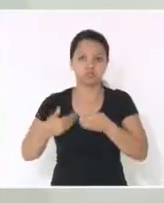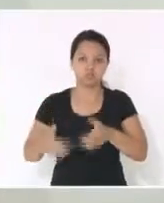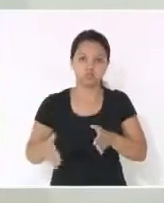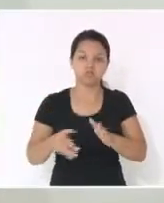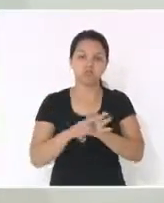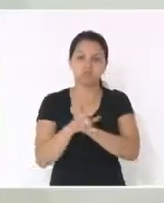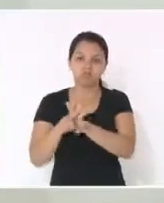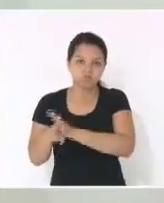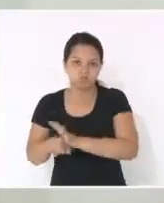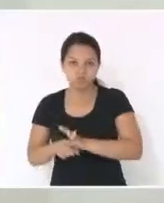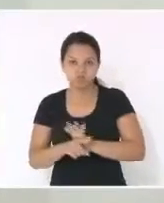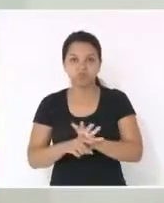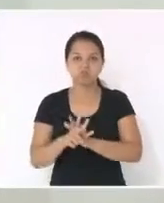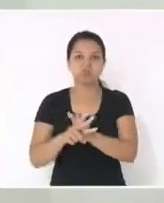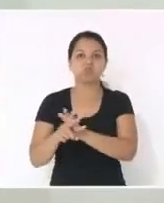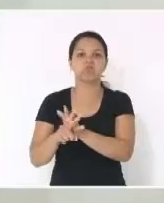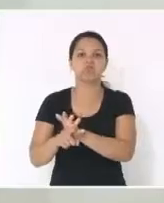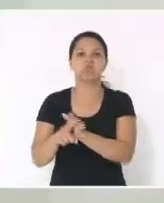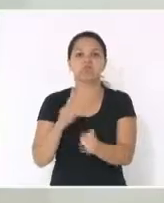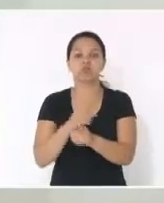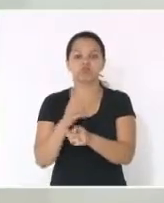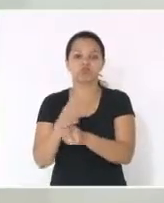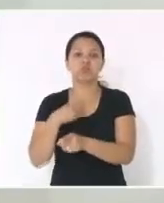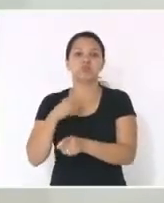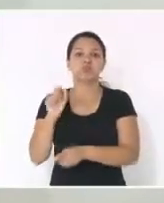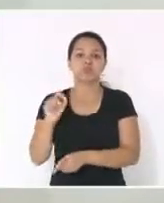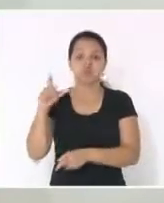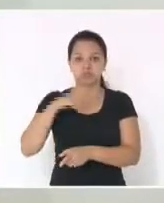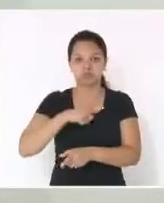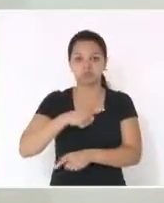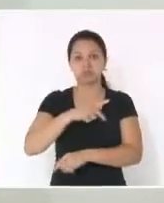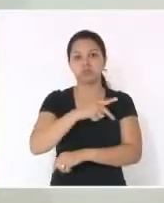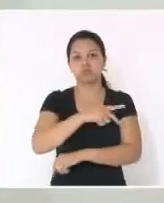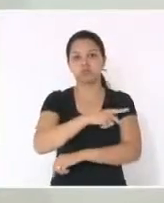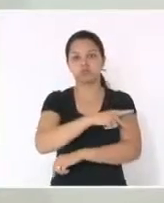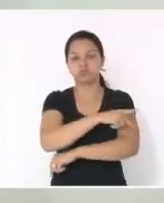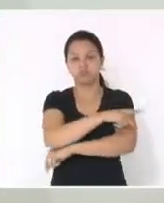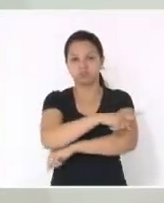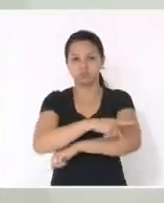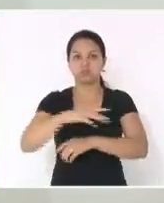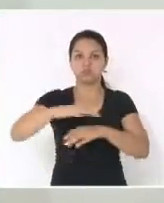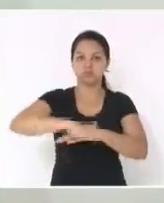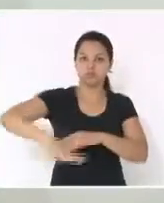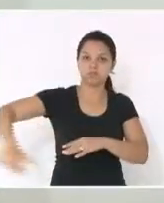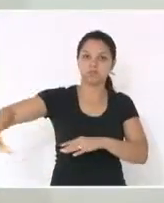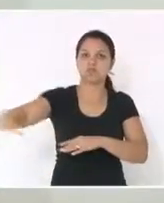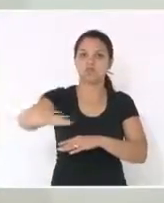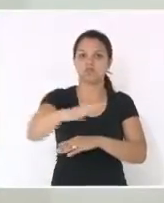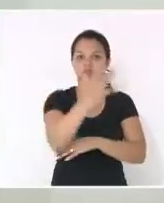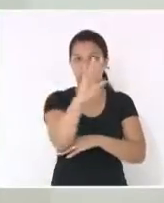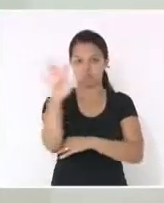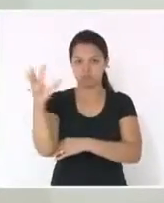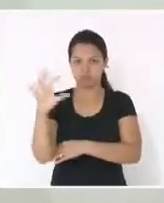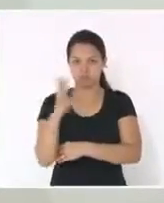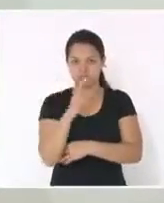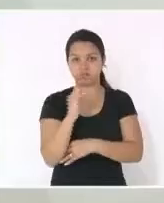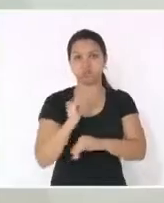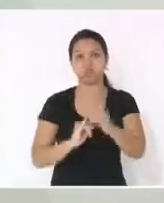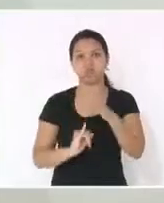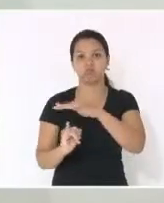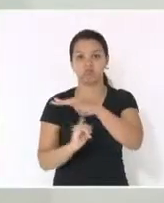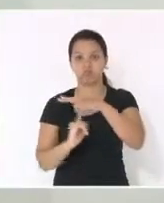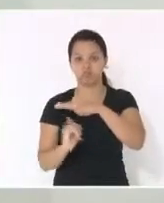santa catarina nós temos um parque industrial aqui que é o dobro daquilo que nós produzimos nós trouxemos arroz